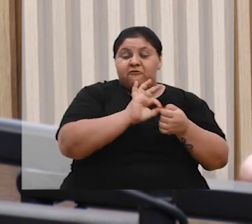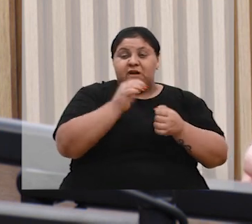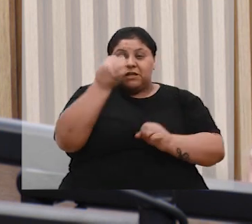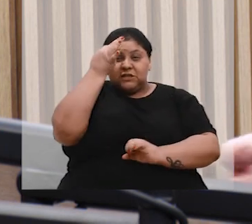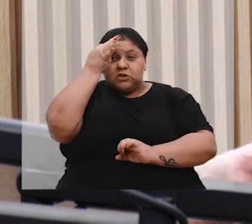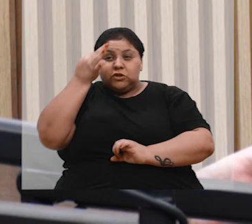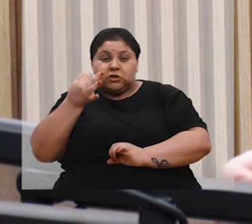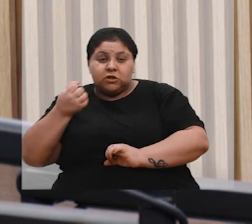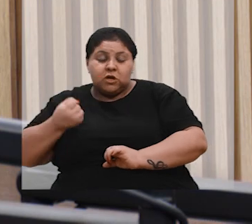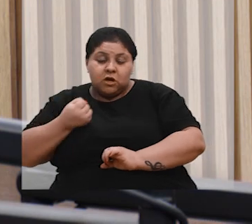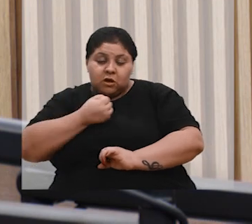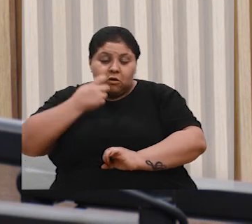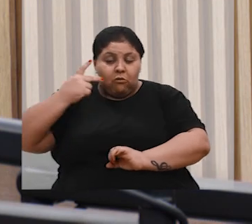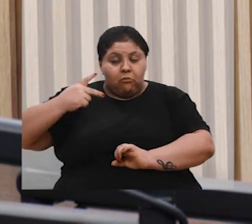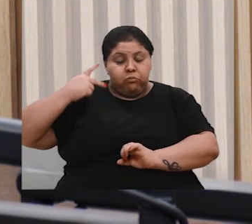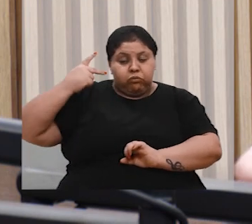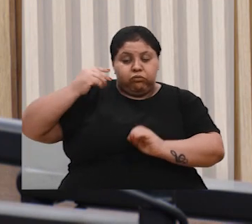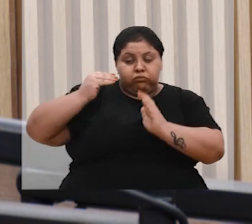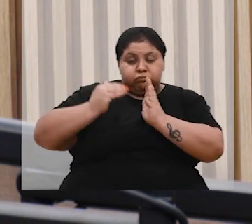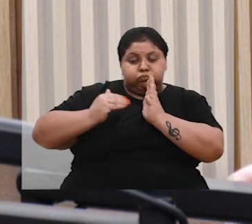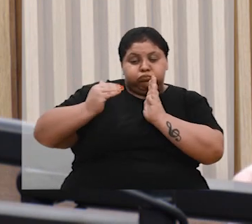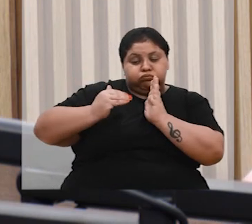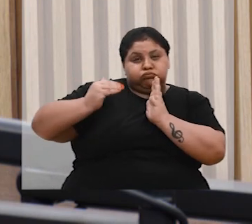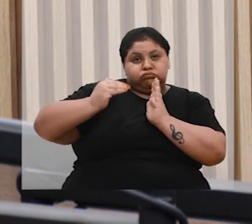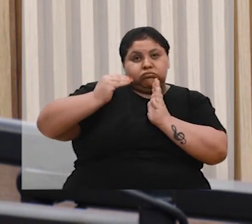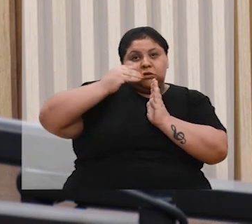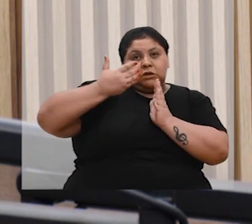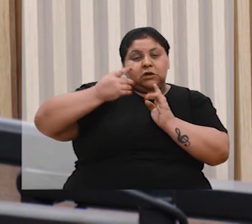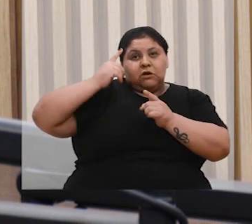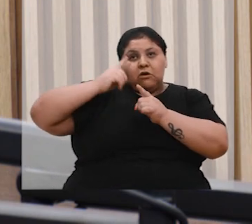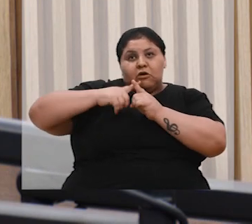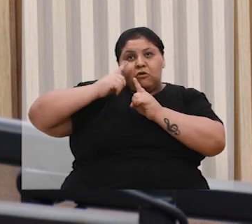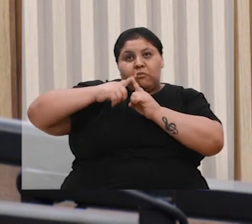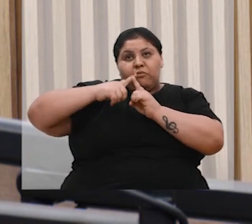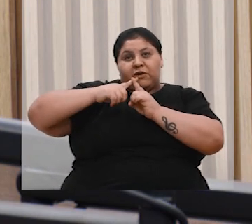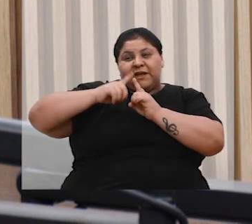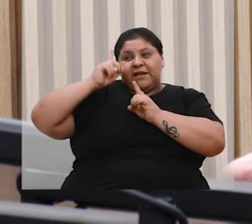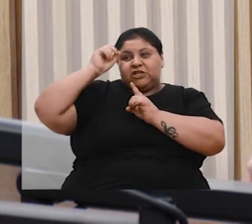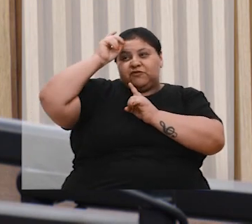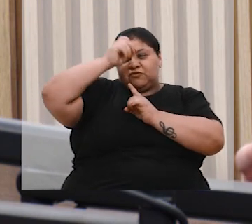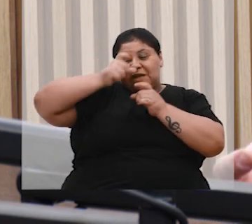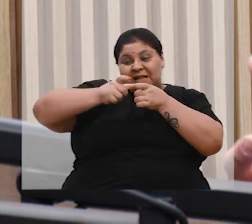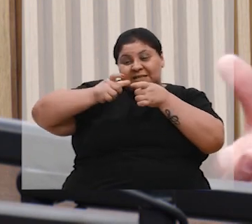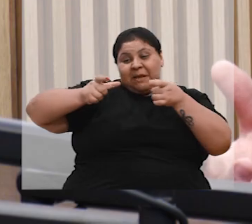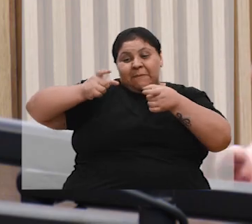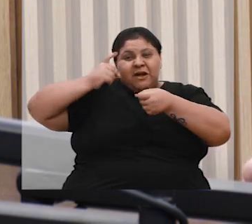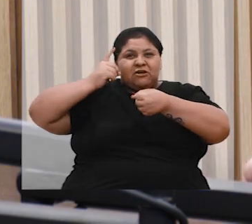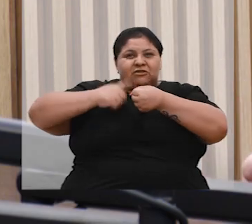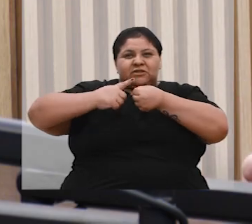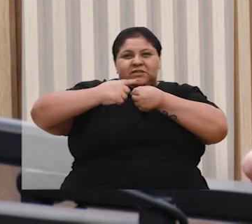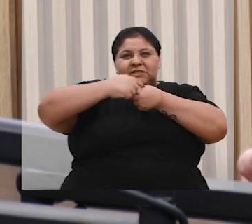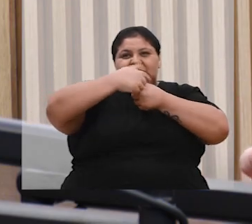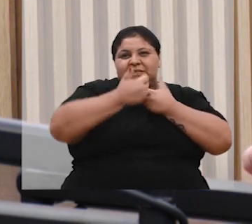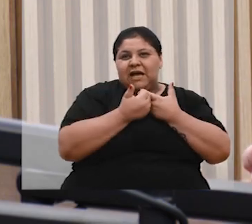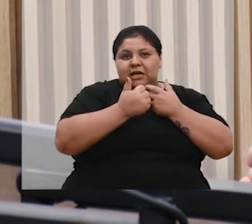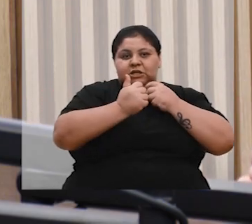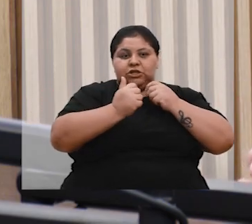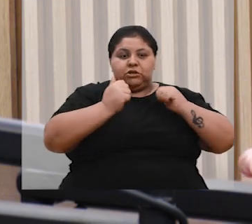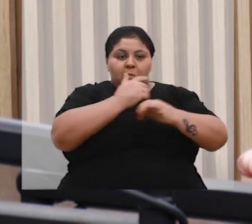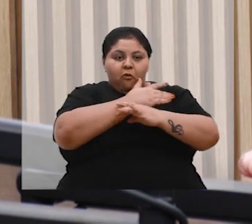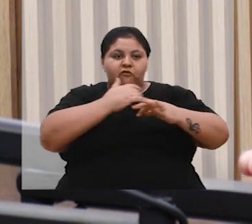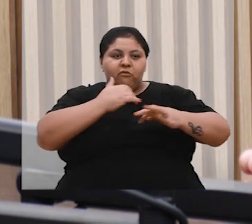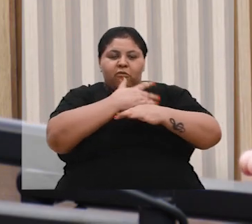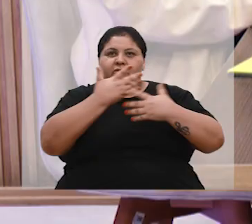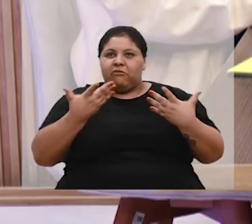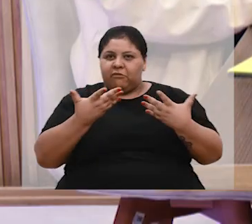de vereadores cresçam e pela complexidade da própria cidade, né? Da malha urbana, né? E aí já em um